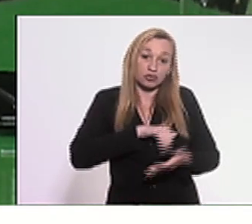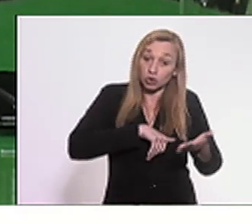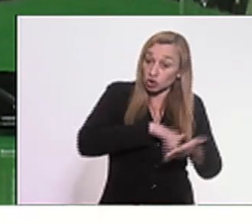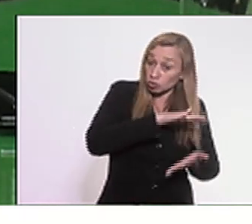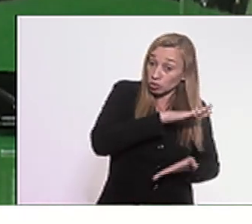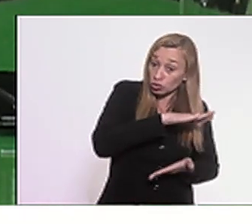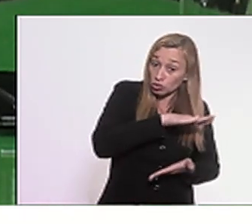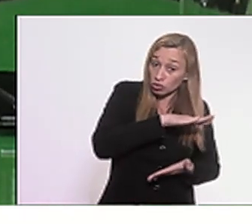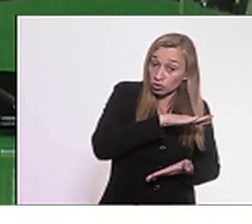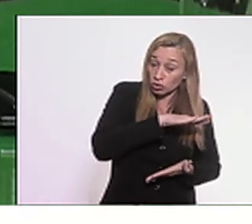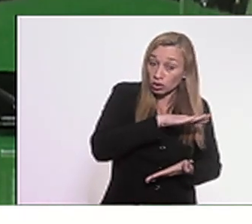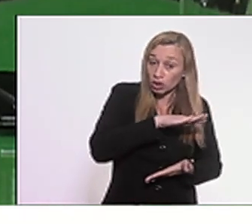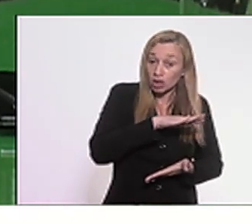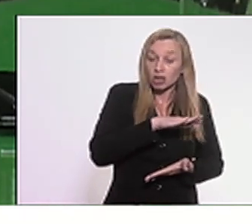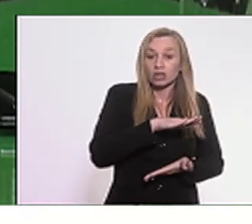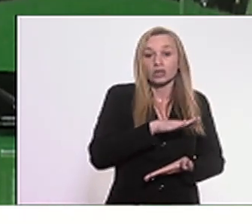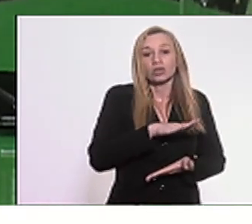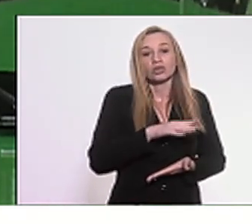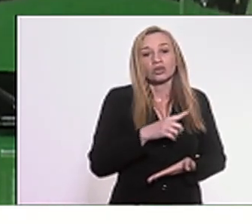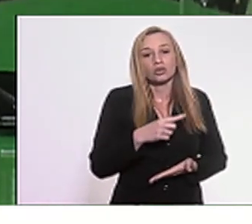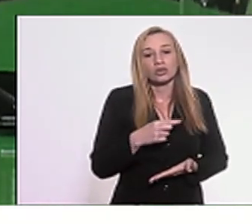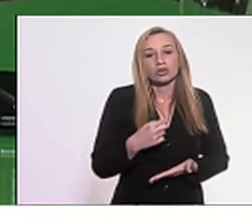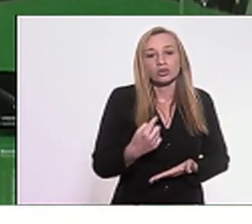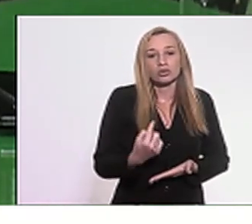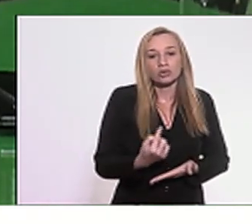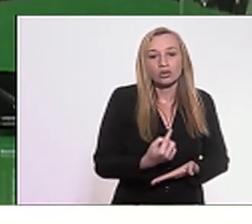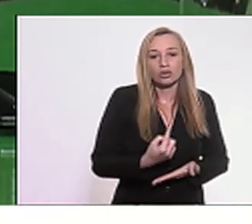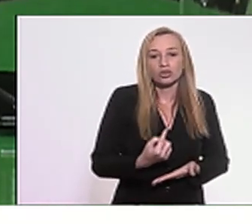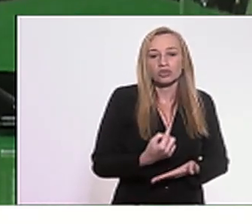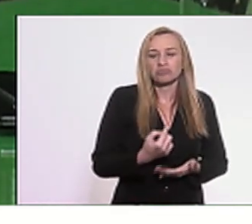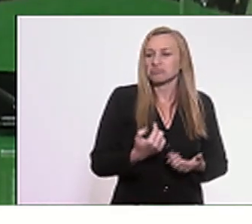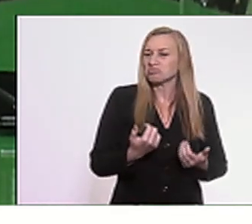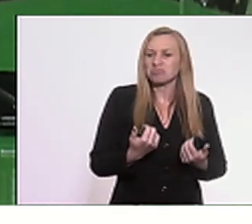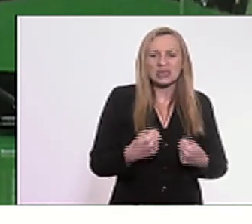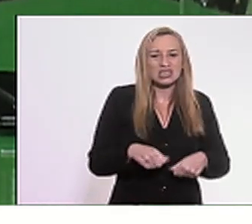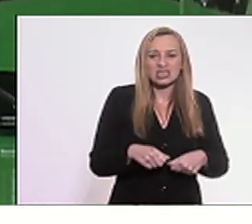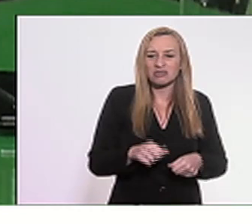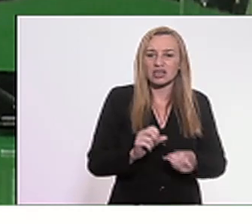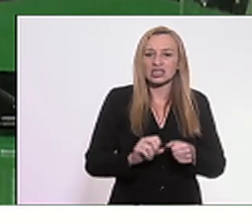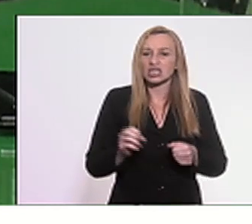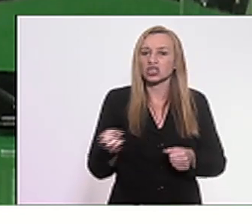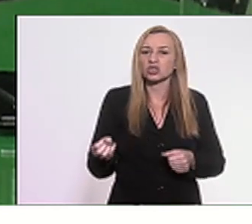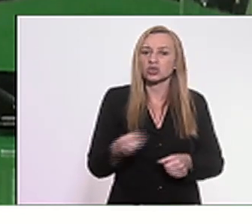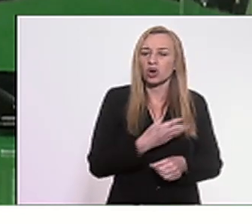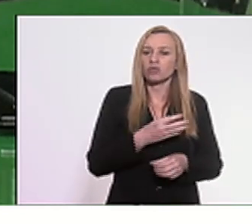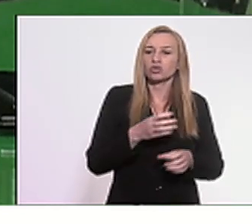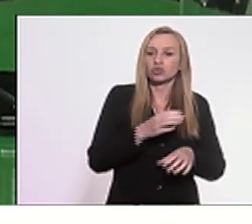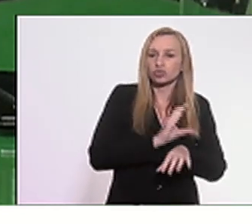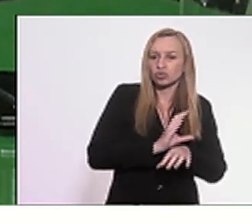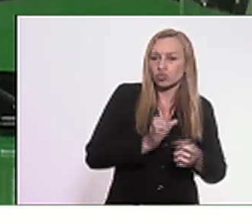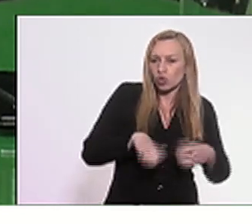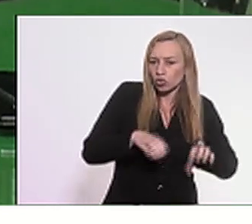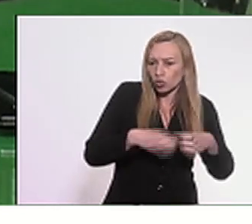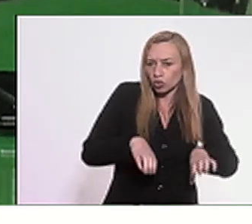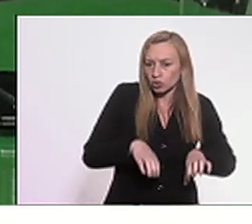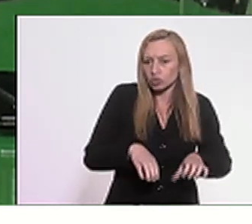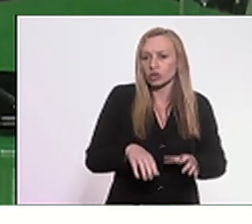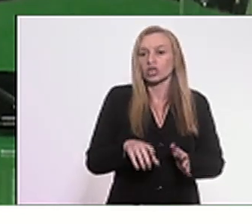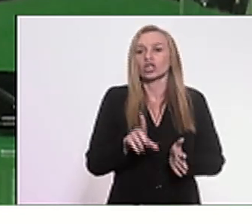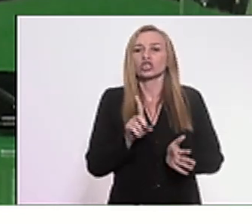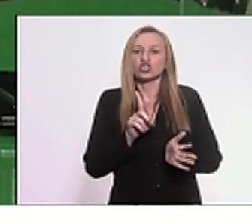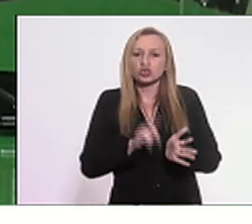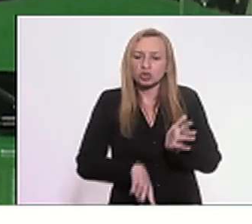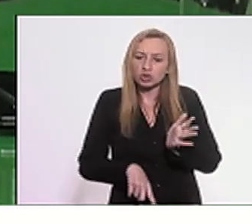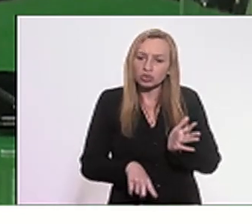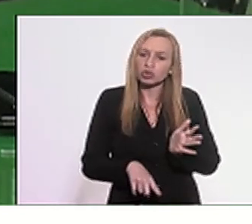não precisamos aí ter custo com novos concursos, né? Apesar da nossa necessidade. Então, a gente diminui